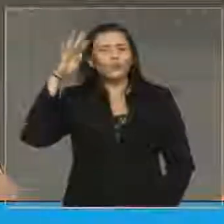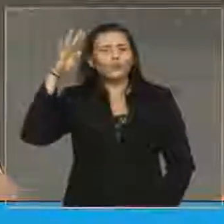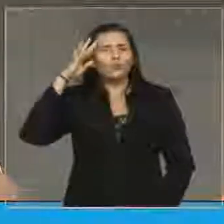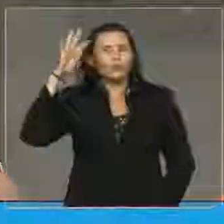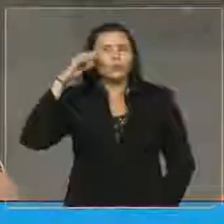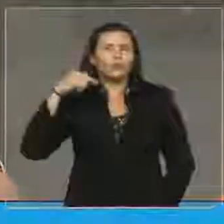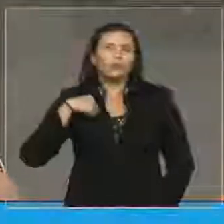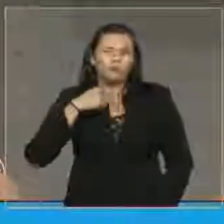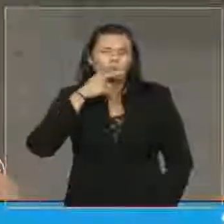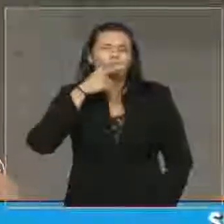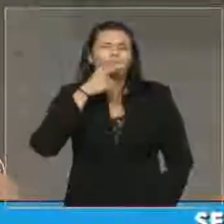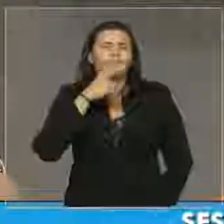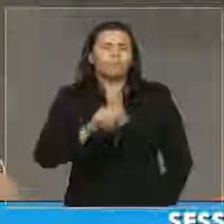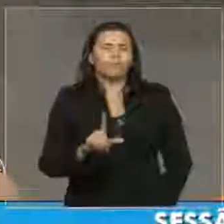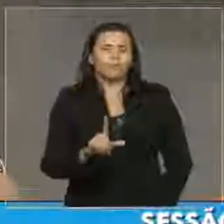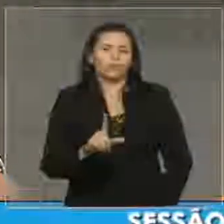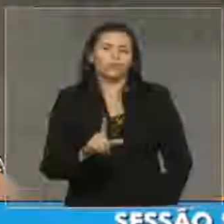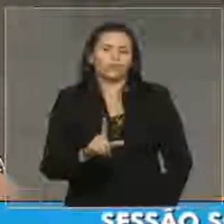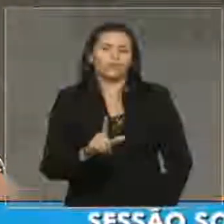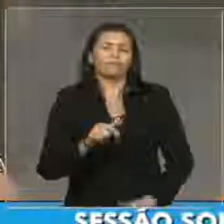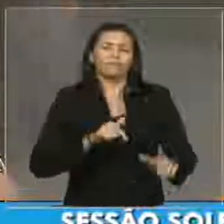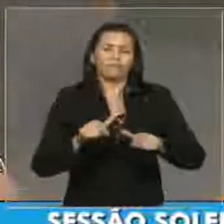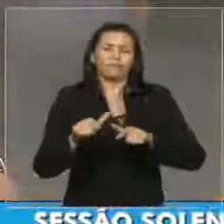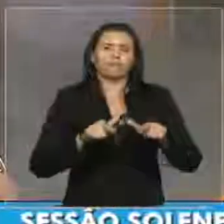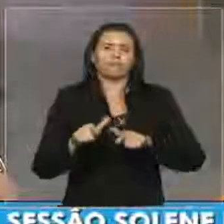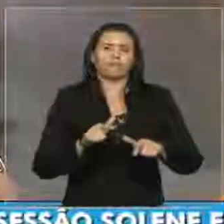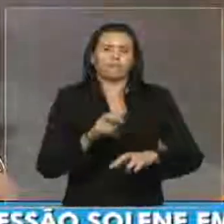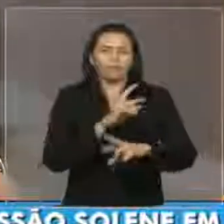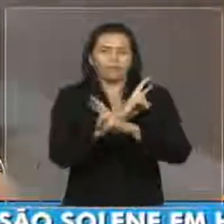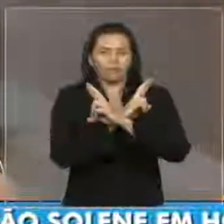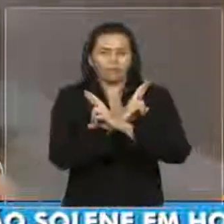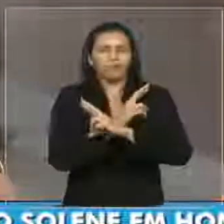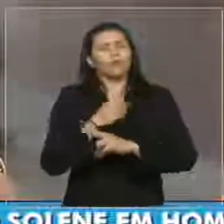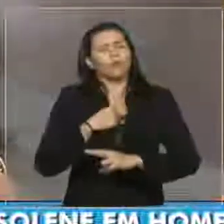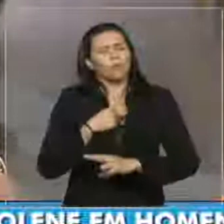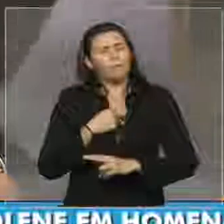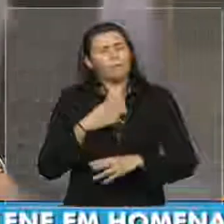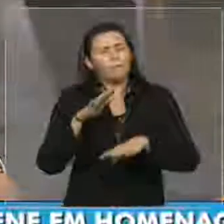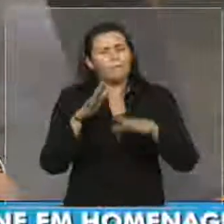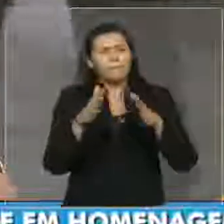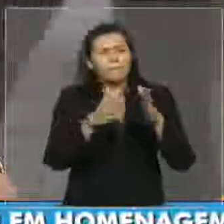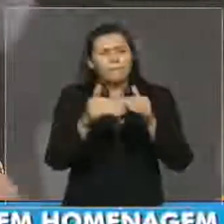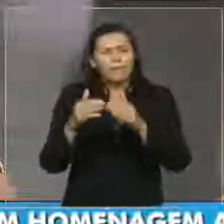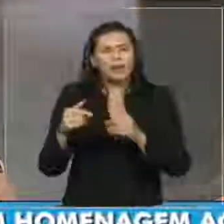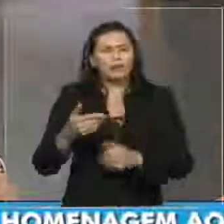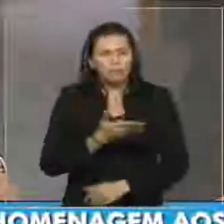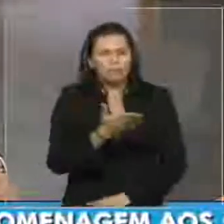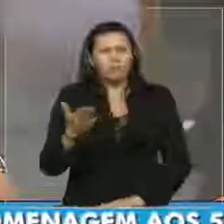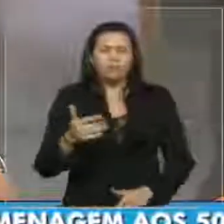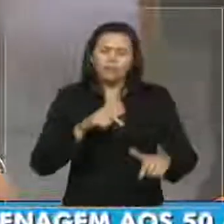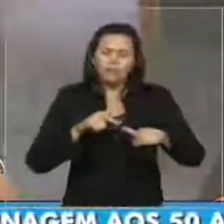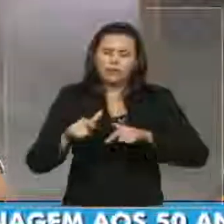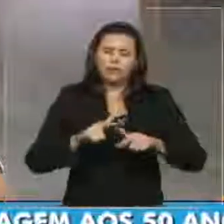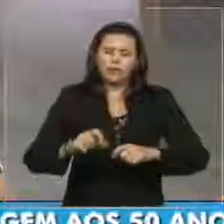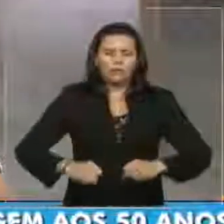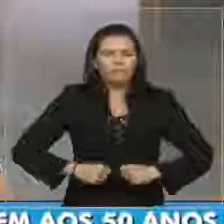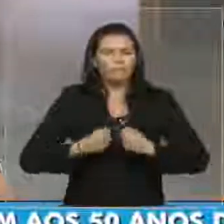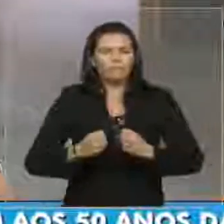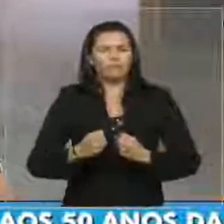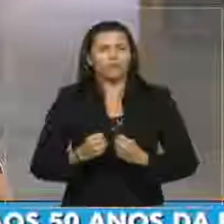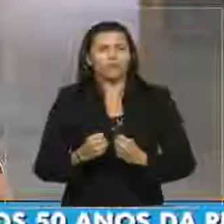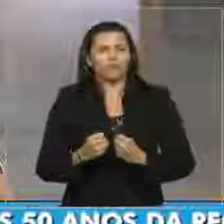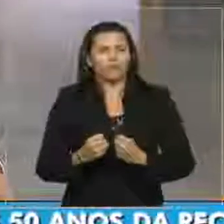para que mantenham essa chama, a chama da dignidade, a chama da competência, a chama do bem atender ao